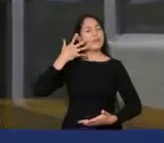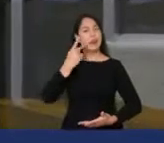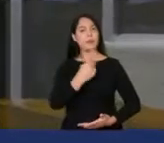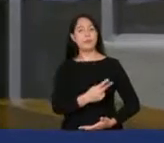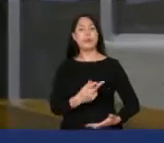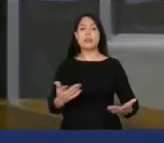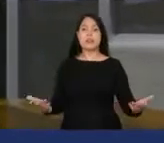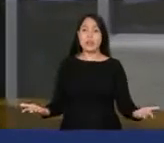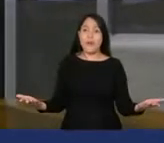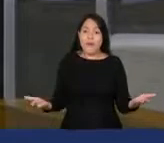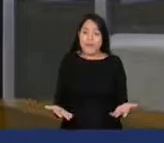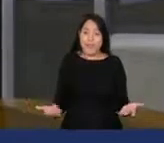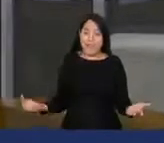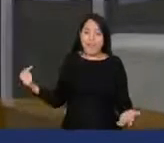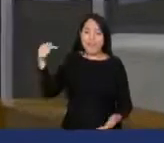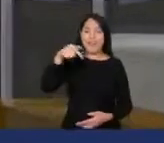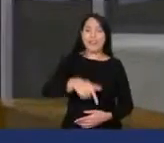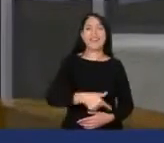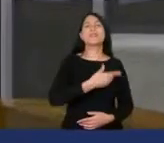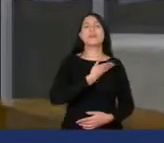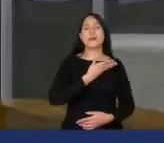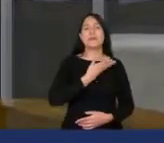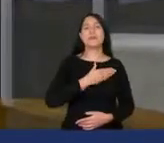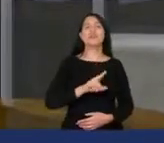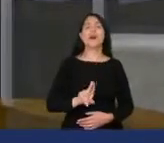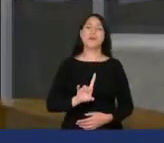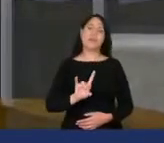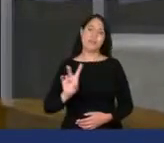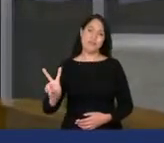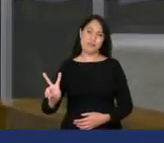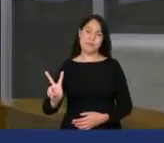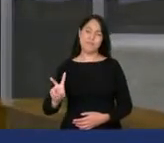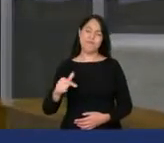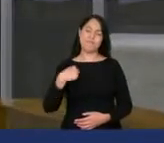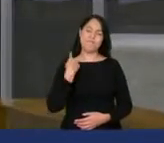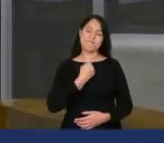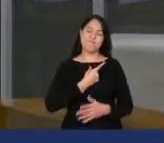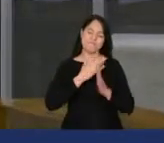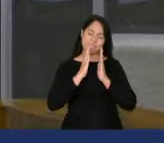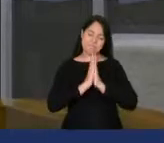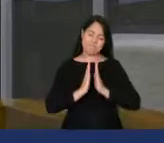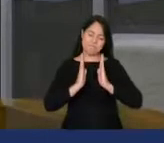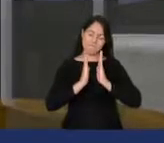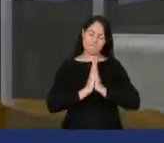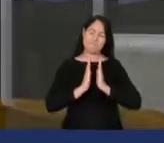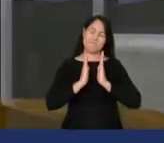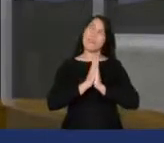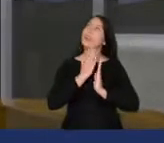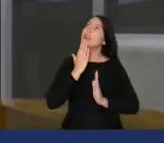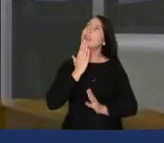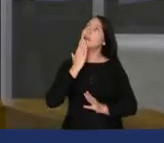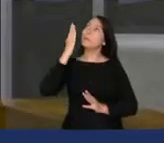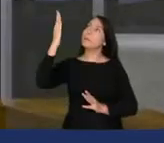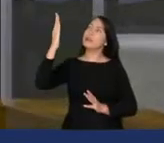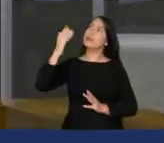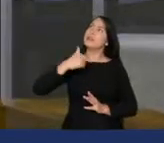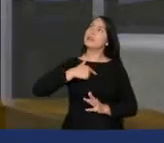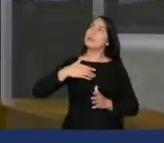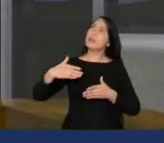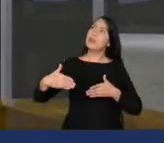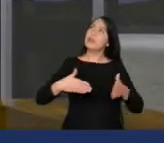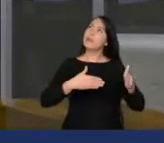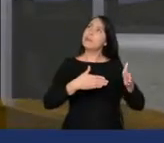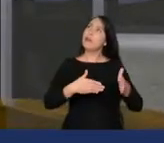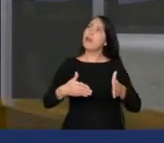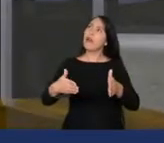ser amiga da UDV. Nas minhas orações, peço iluminação nesta minha caminhada